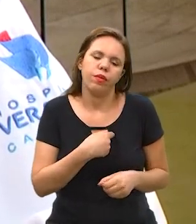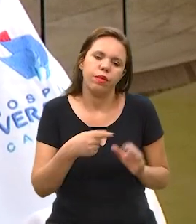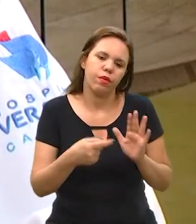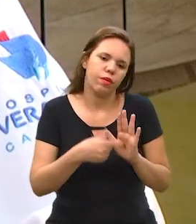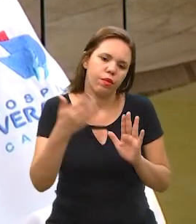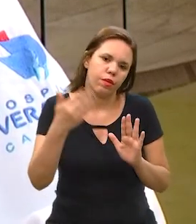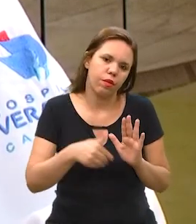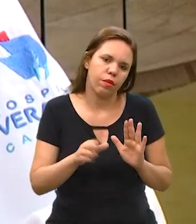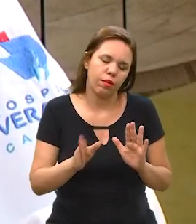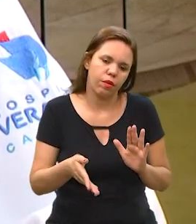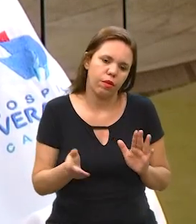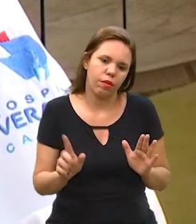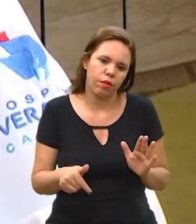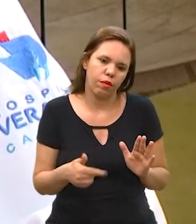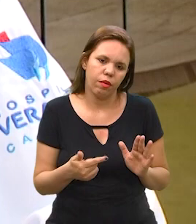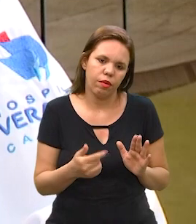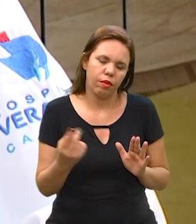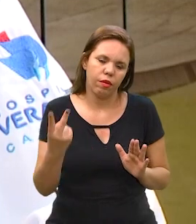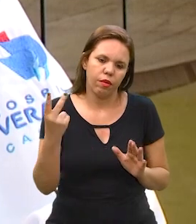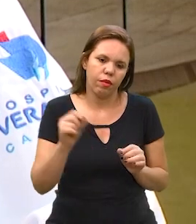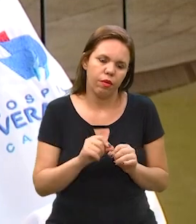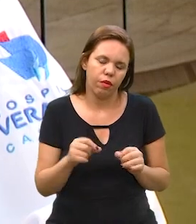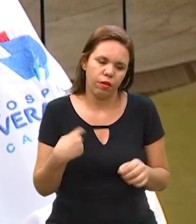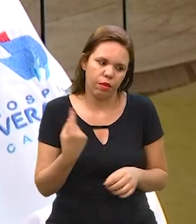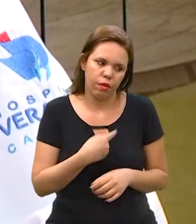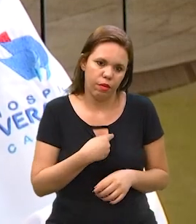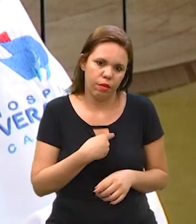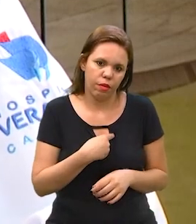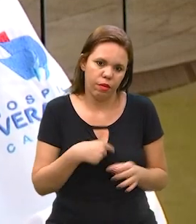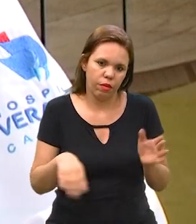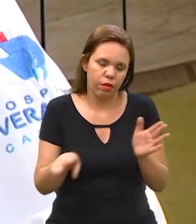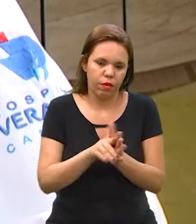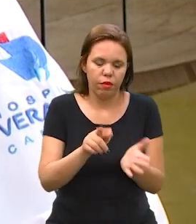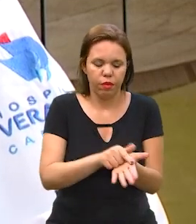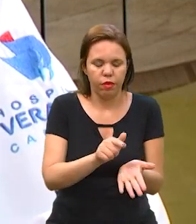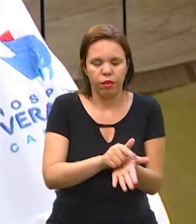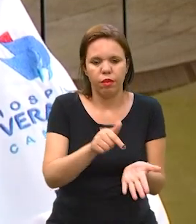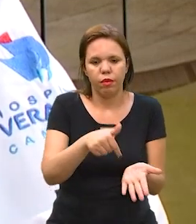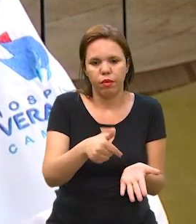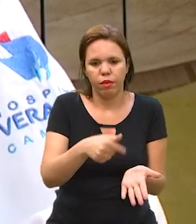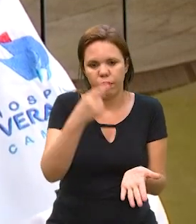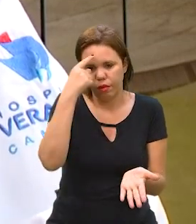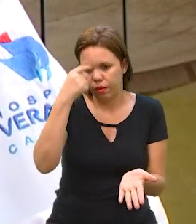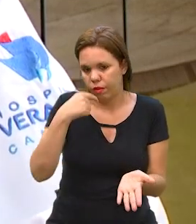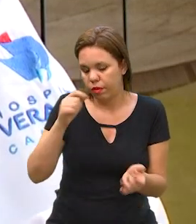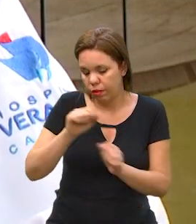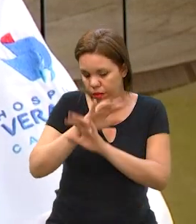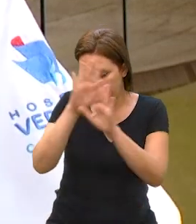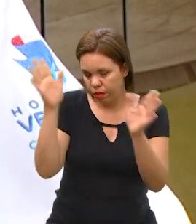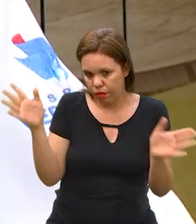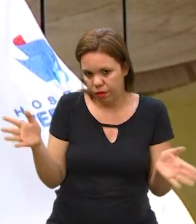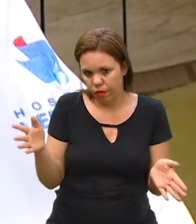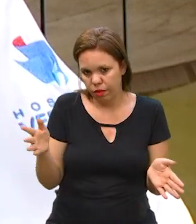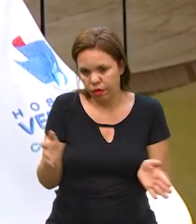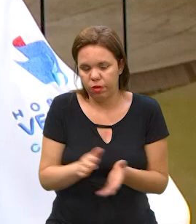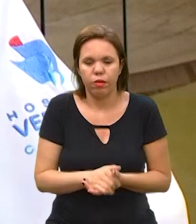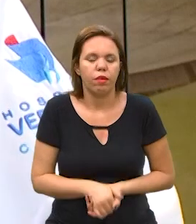a interpretação já é de grande valia. Quando o exame chega num perfil bem interpretado,